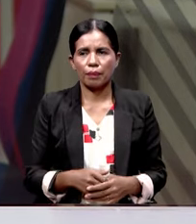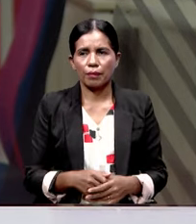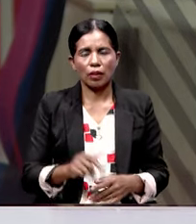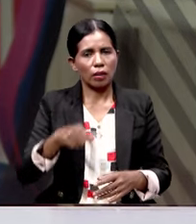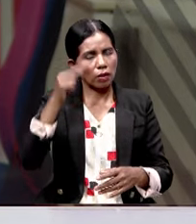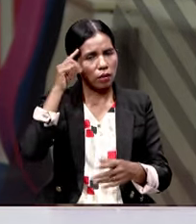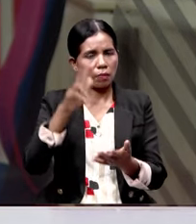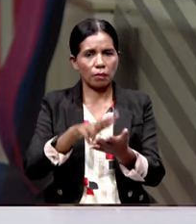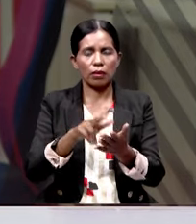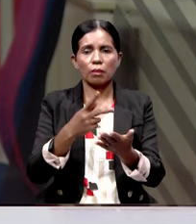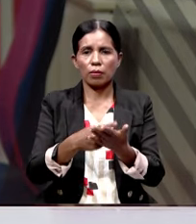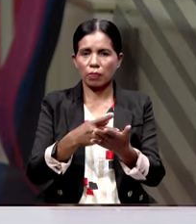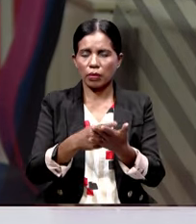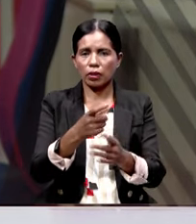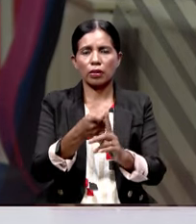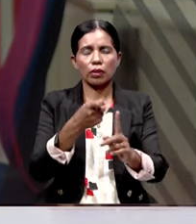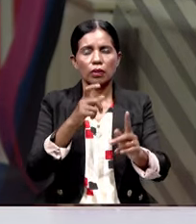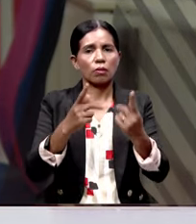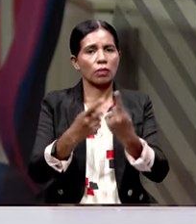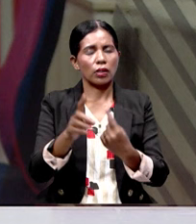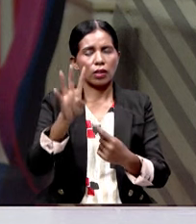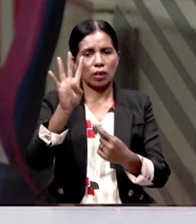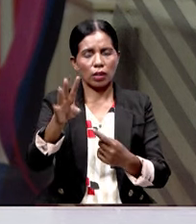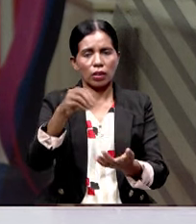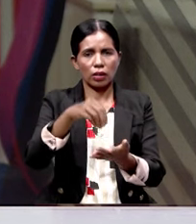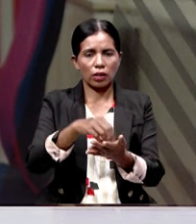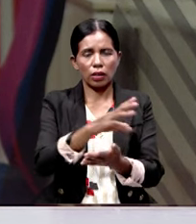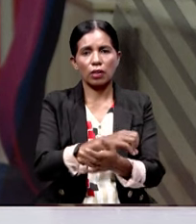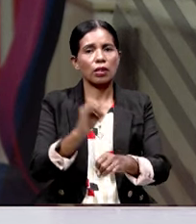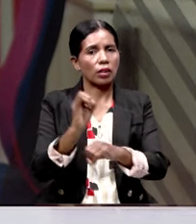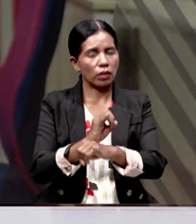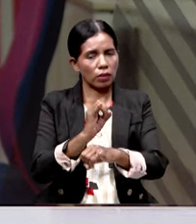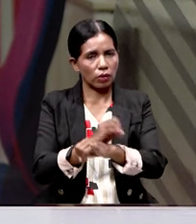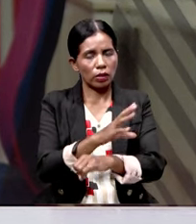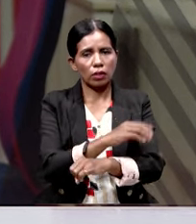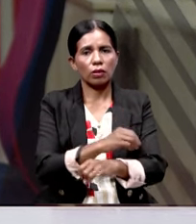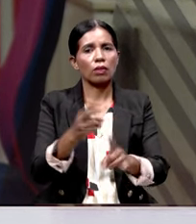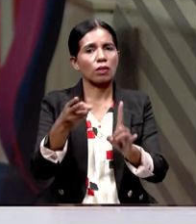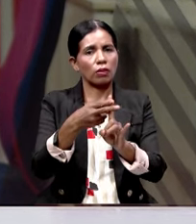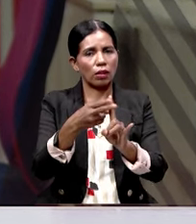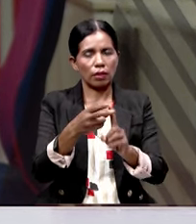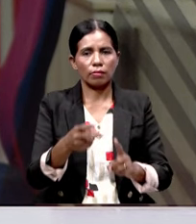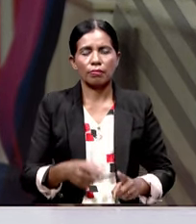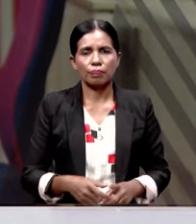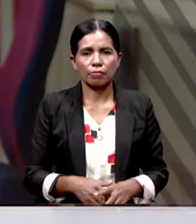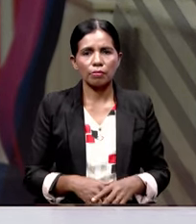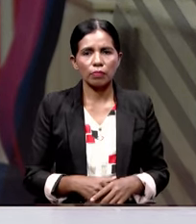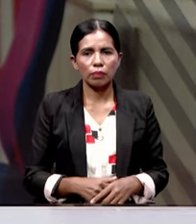Governo aprova a proposta de investimento russa empresa Ratneb se investe em área indústria na hotelaria.